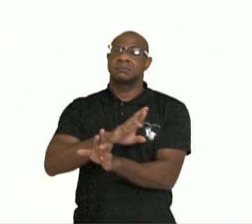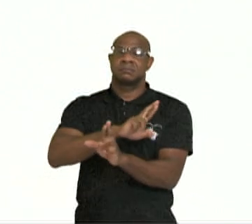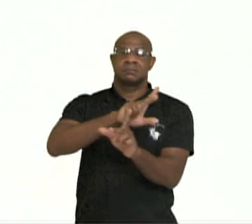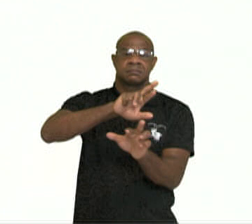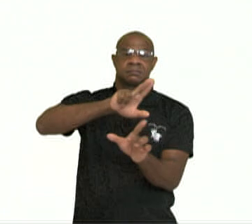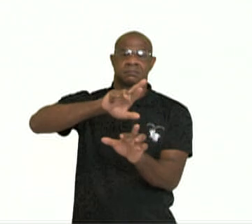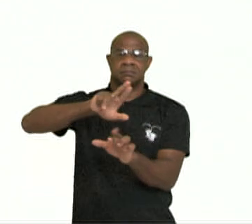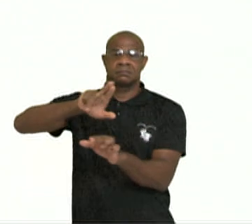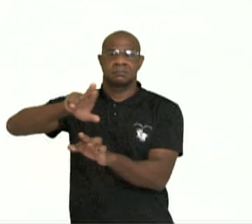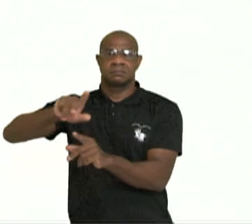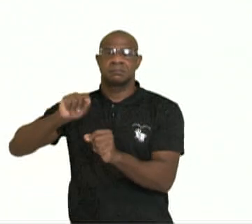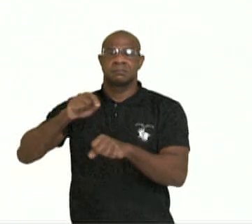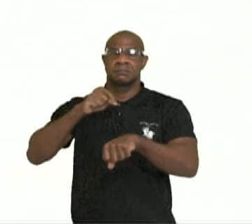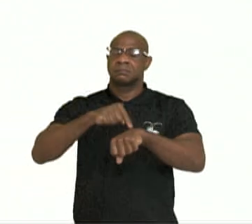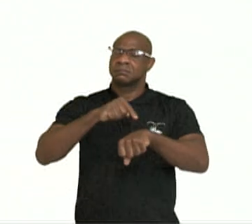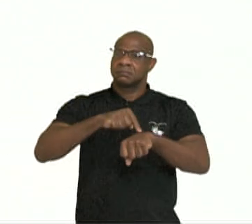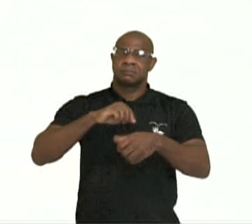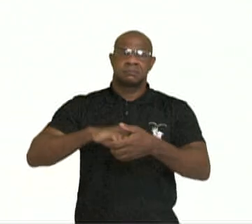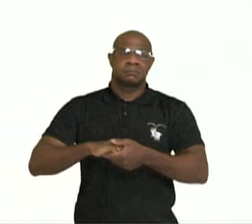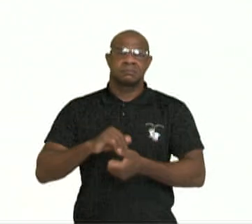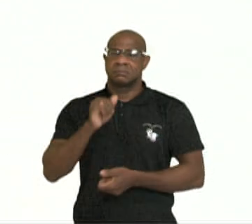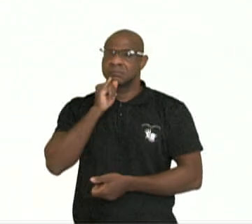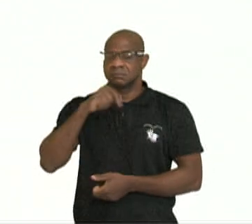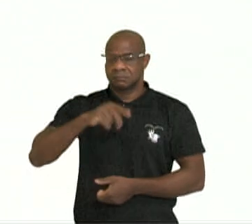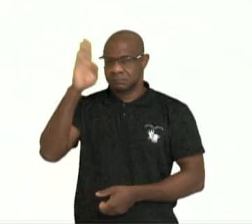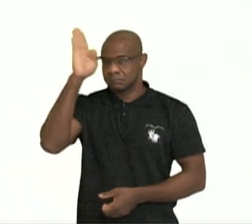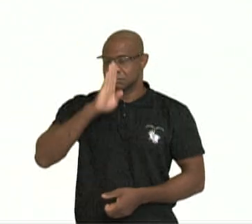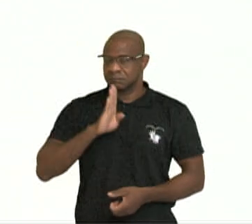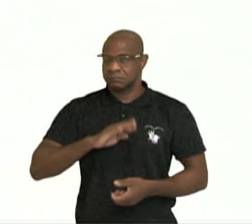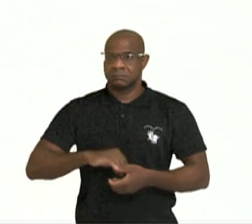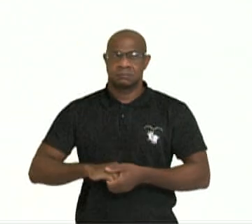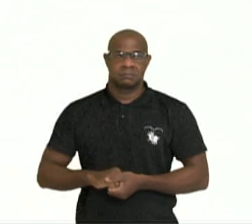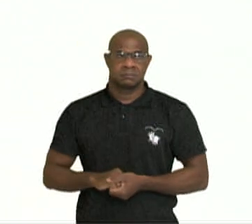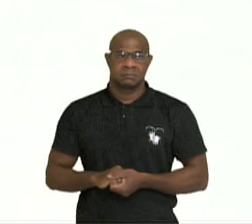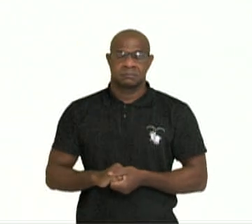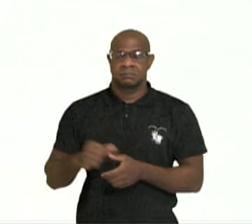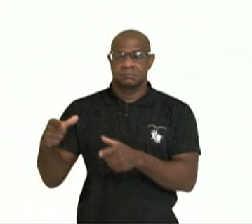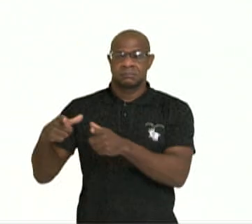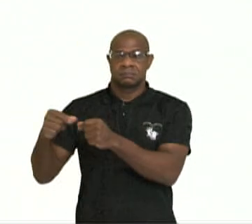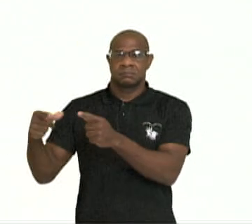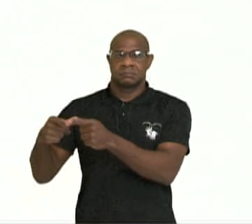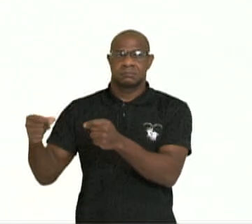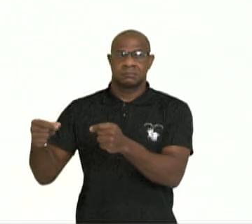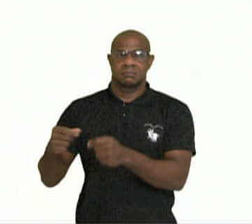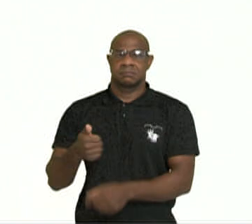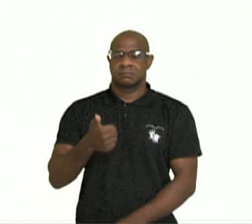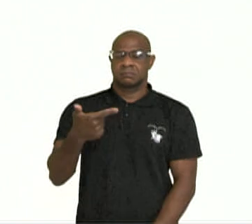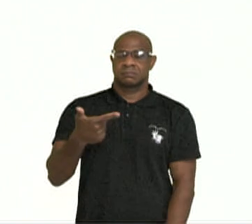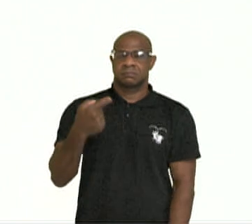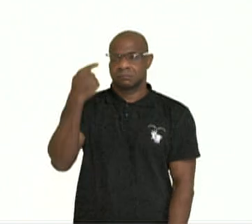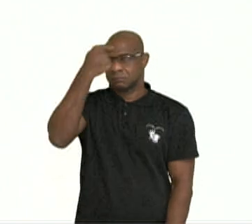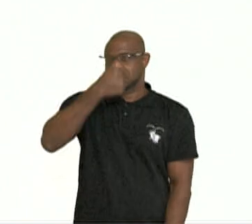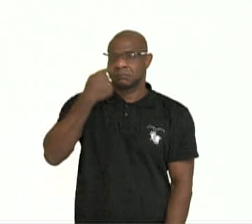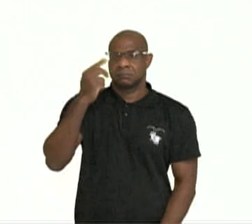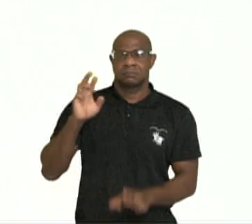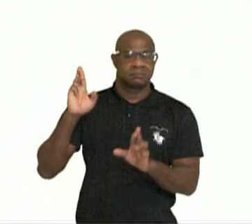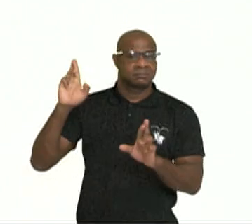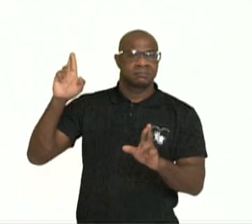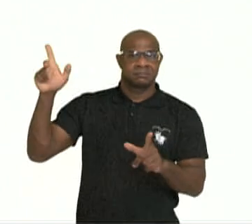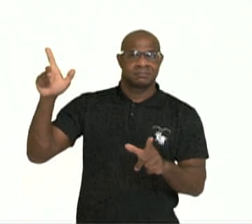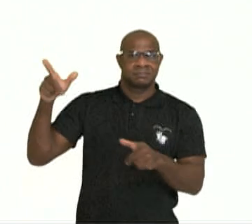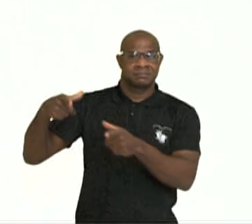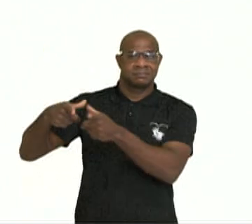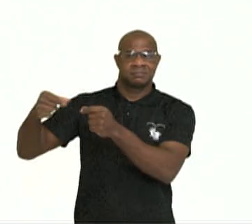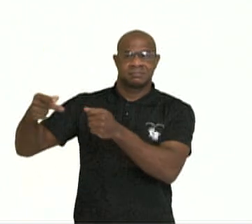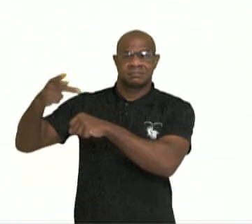diferentes horas. Como exemplo aqui, Brasil e Japão. 12 horas de diferenças, né, entre